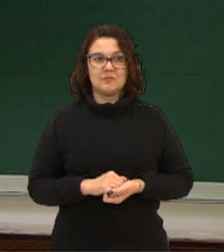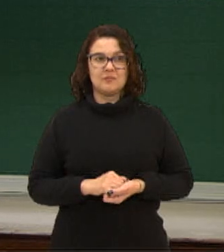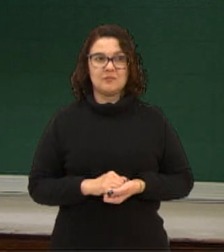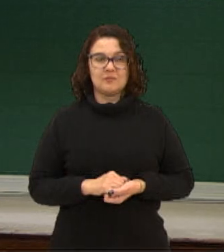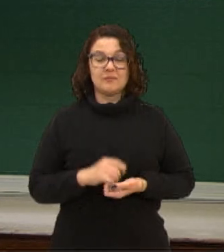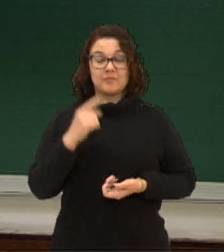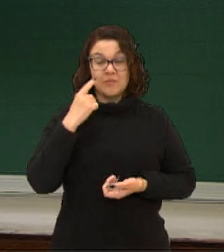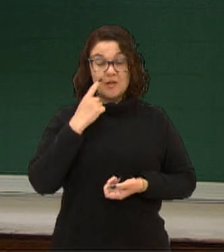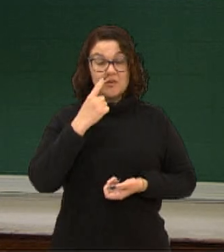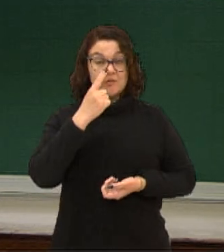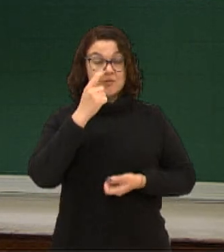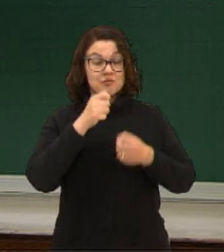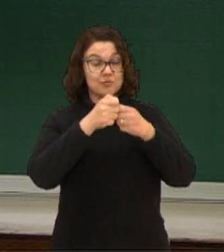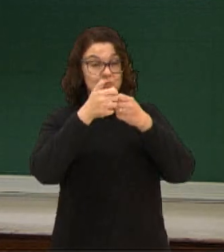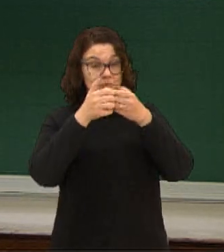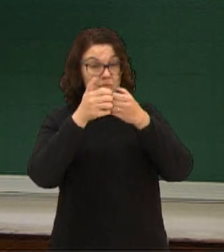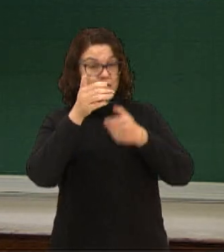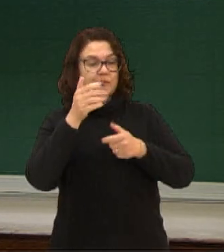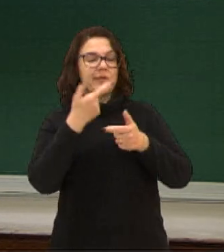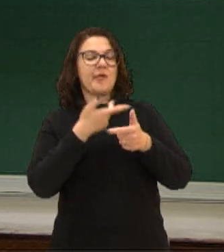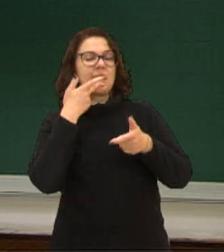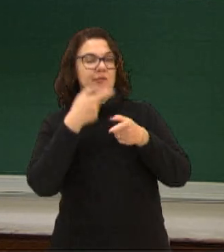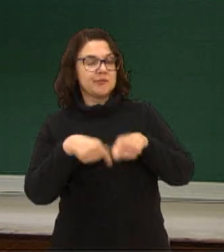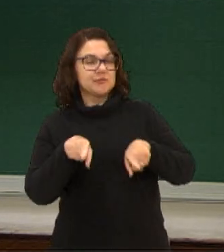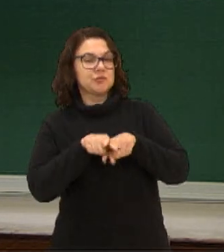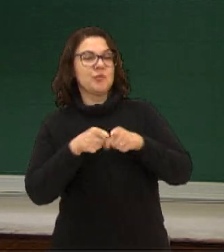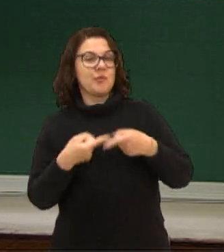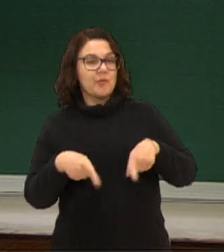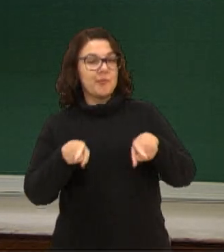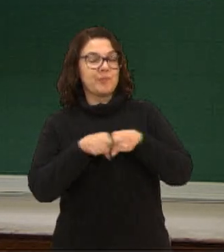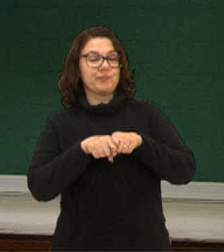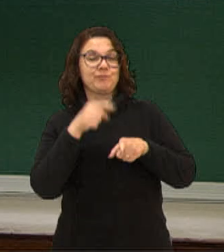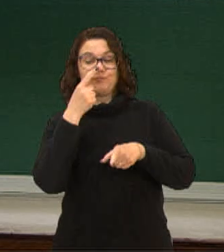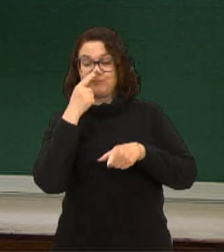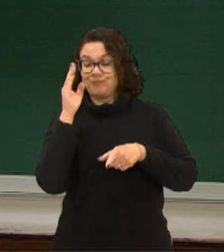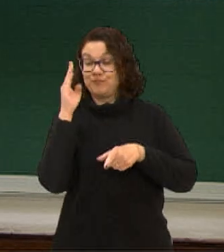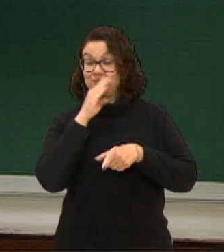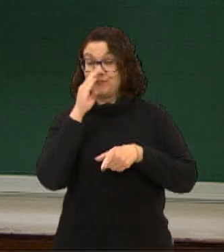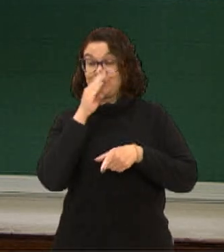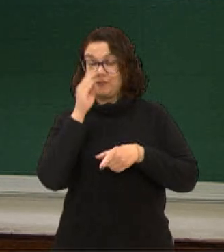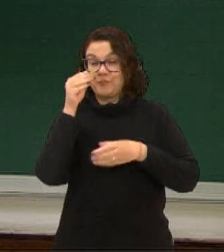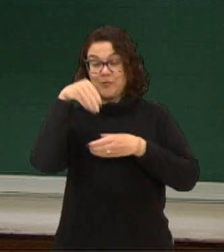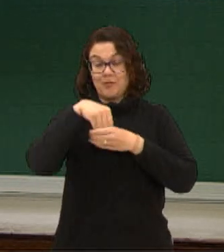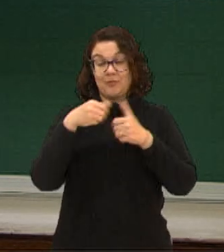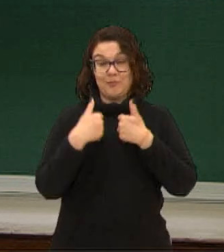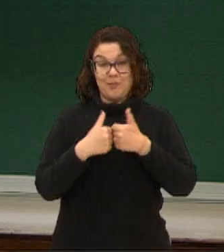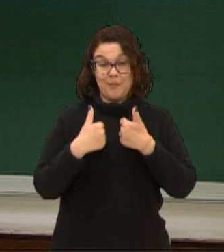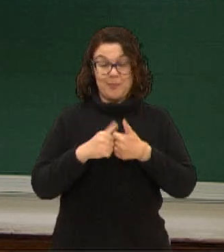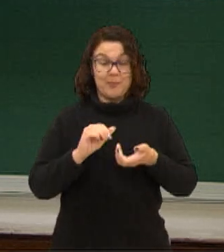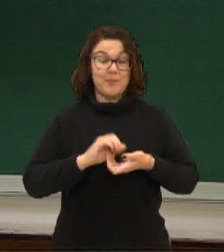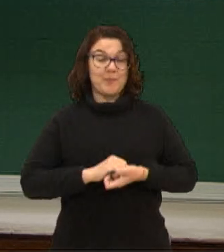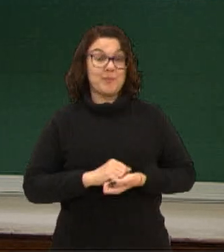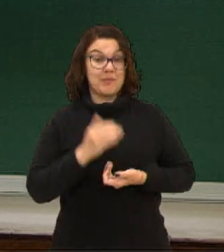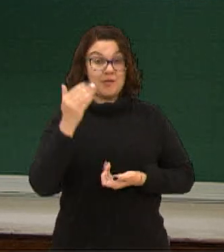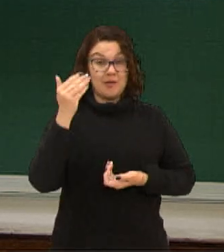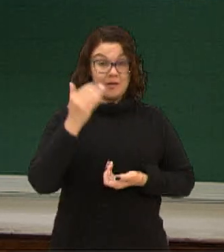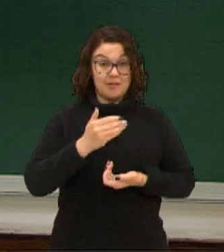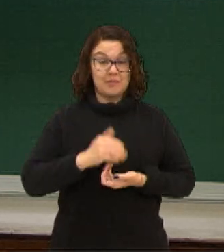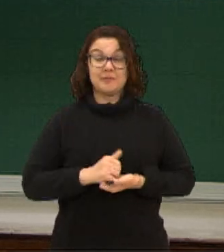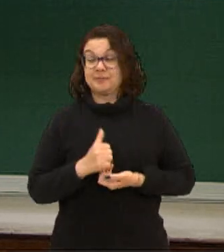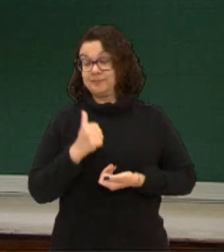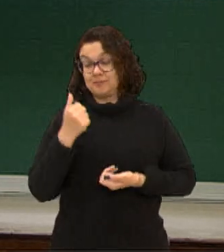isso, né, durante mais de uma vez ela comentando do mau cheiro que ela sente ali. Vamos agora para